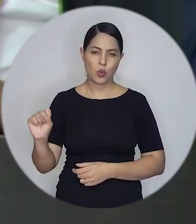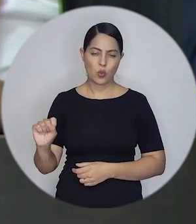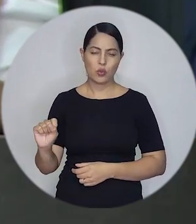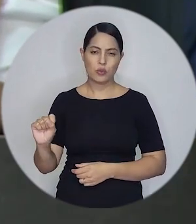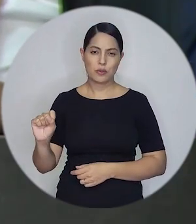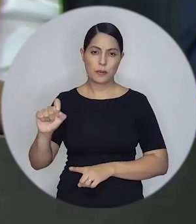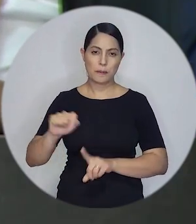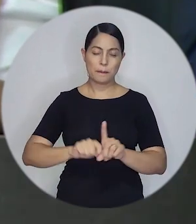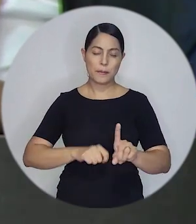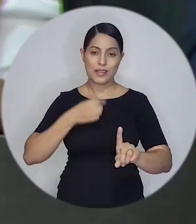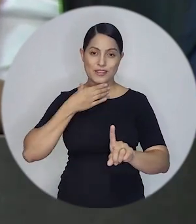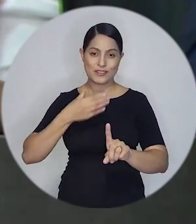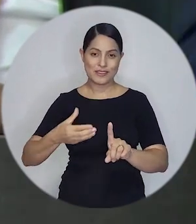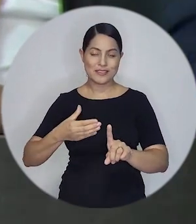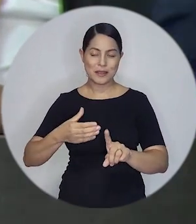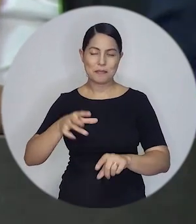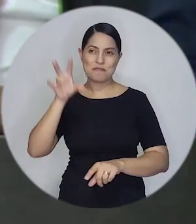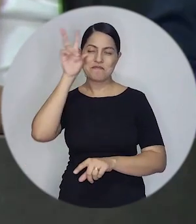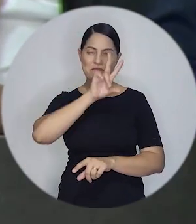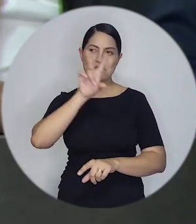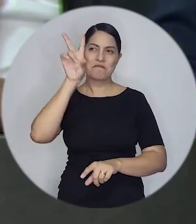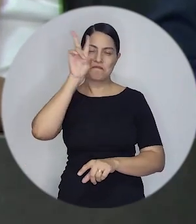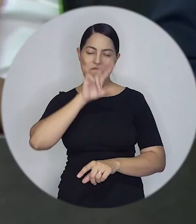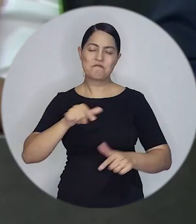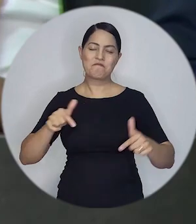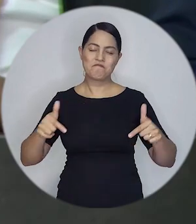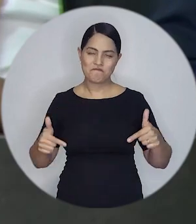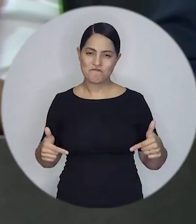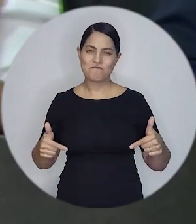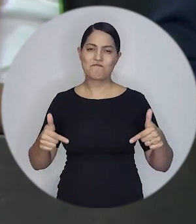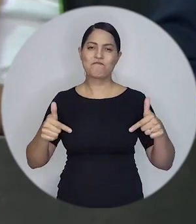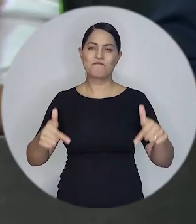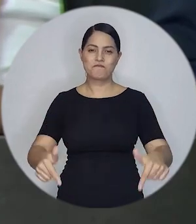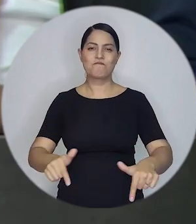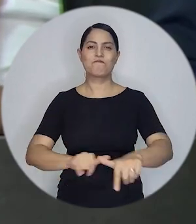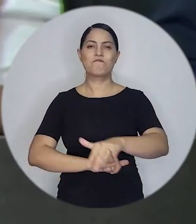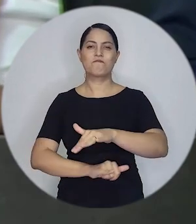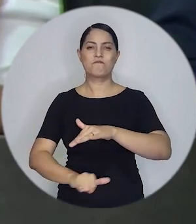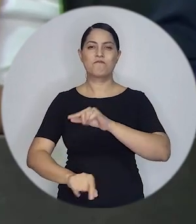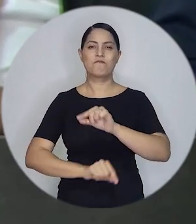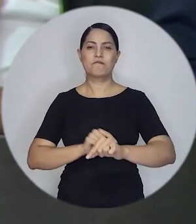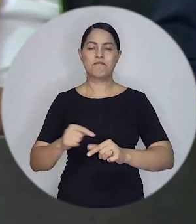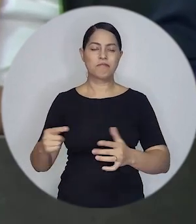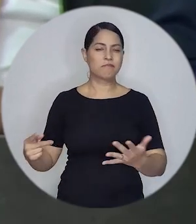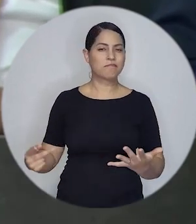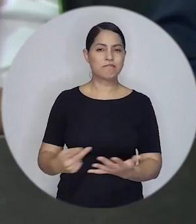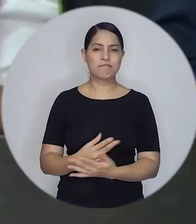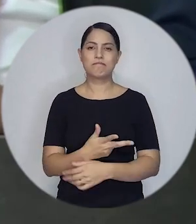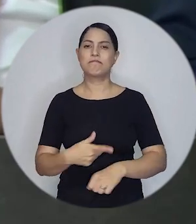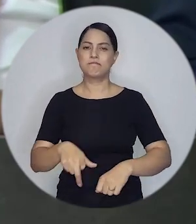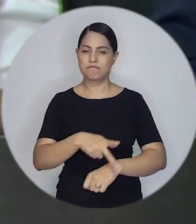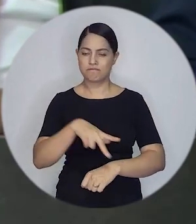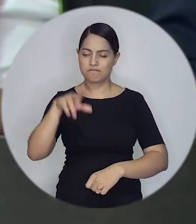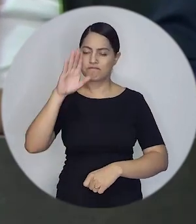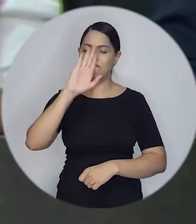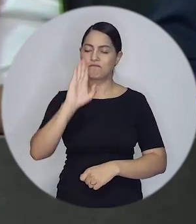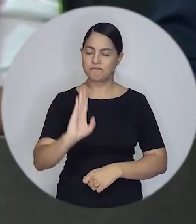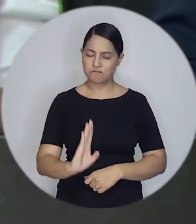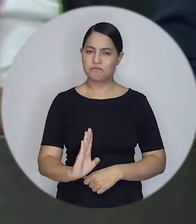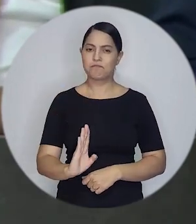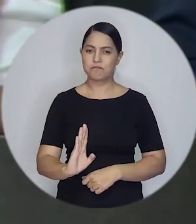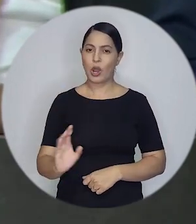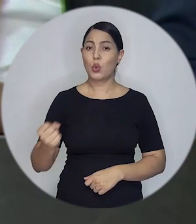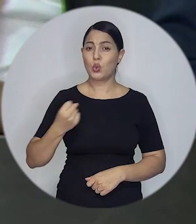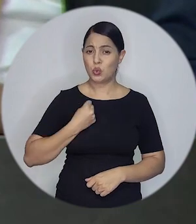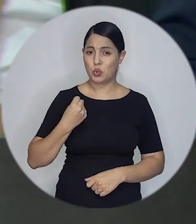1968, dezembro, quando editada o ato mais feroz ato institucional que o país já